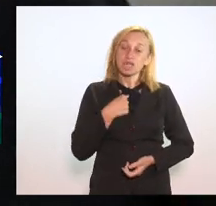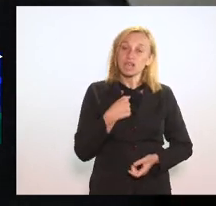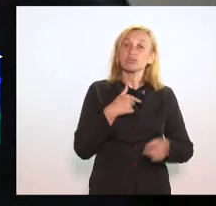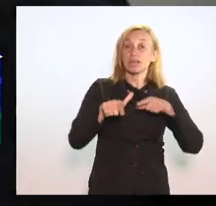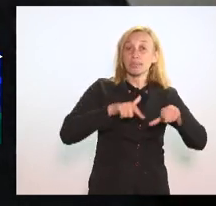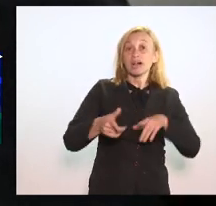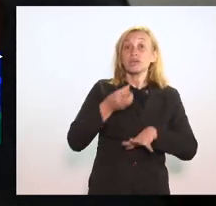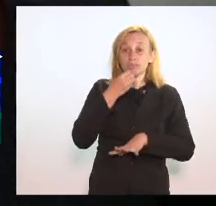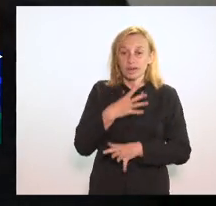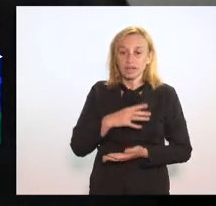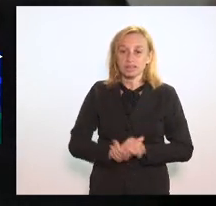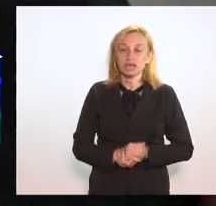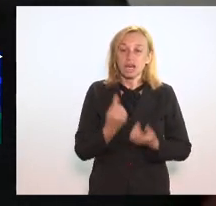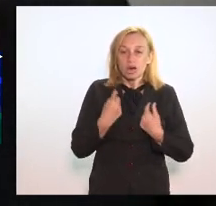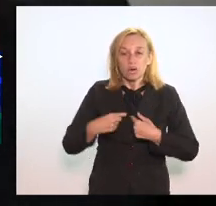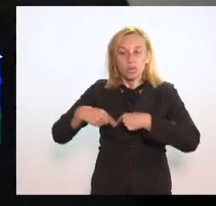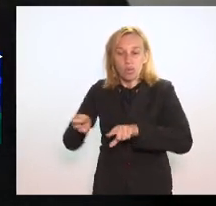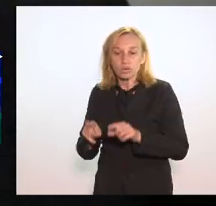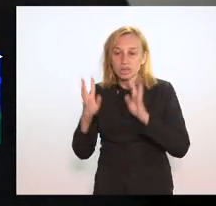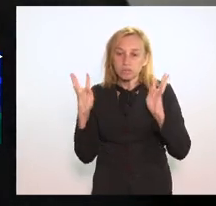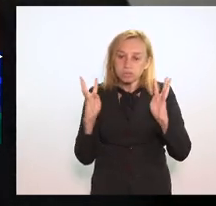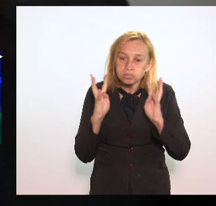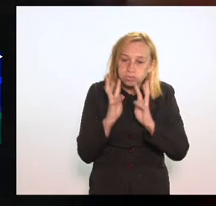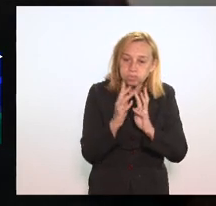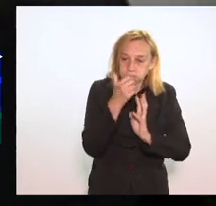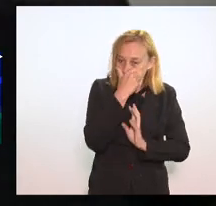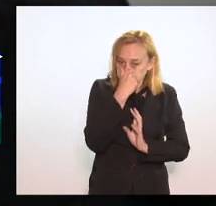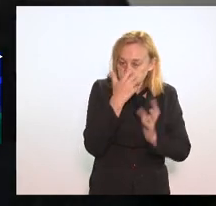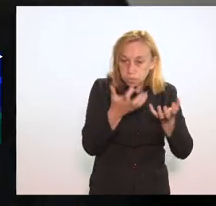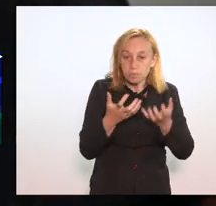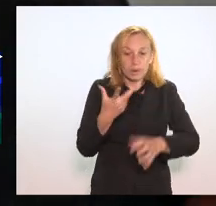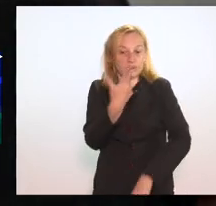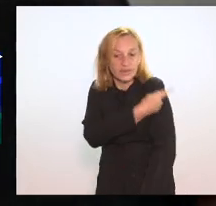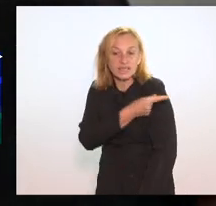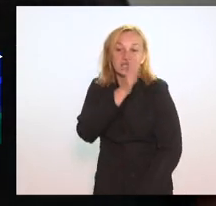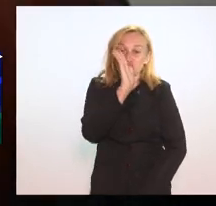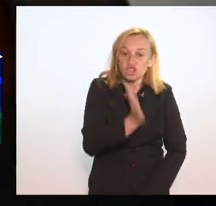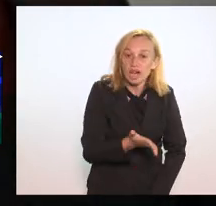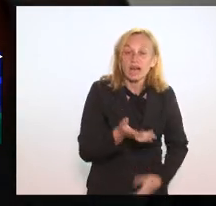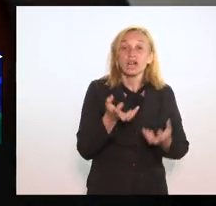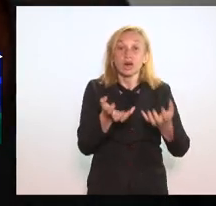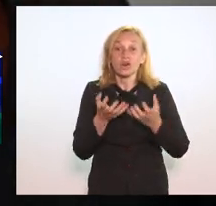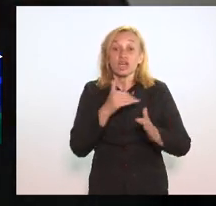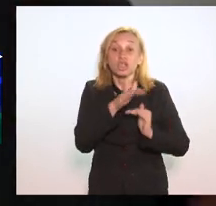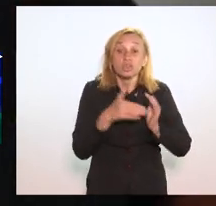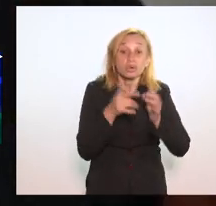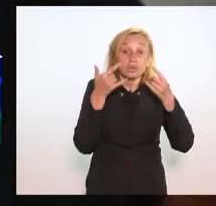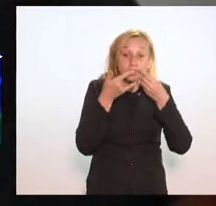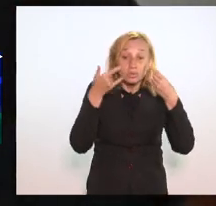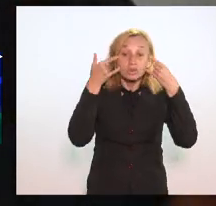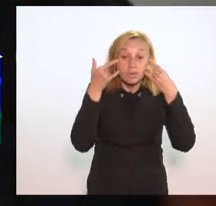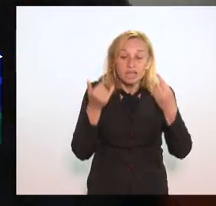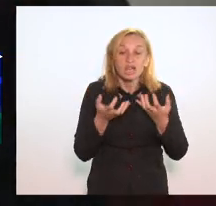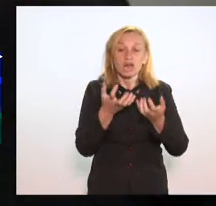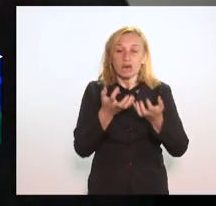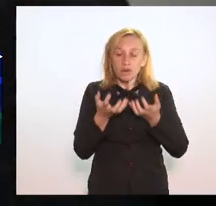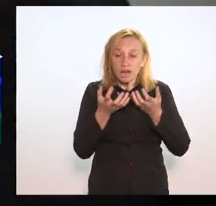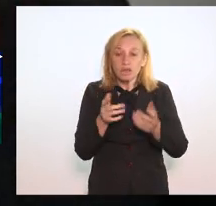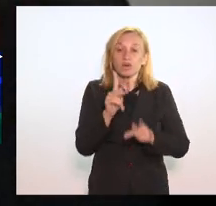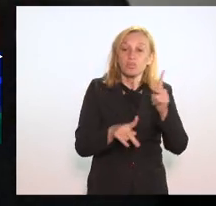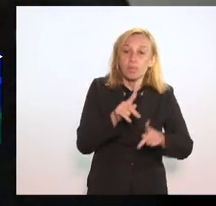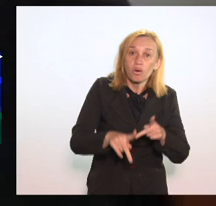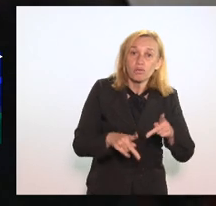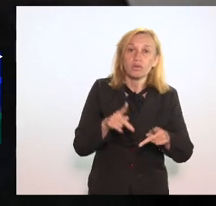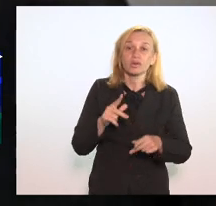tô fazendo meu papel eu sou contra aglomeração eu quero vacina jar eu quero que todos e mágicas eu quero que a população se